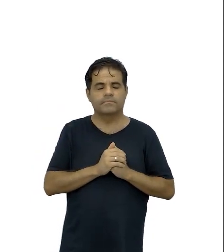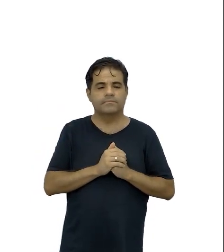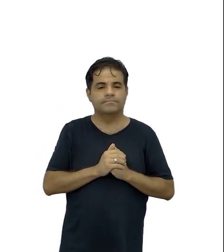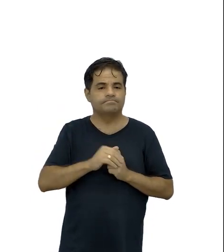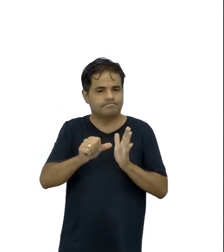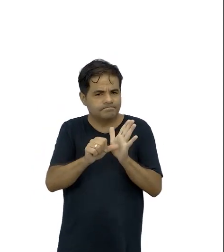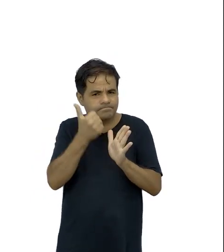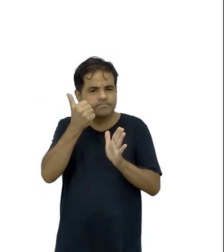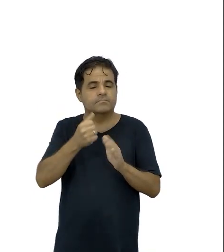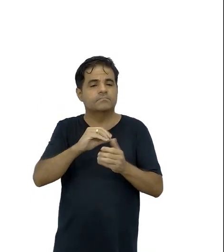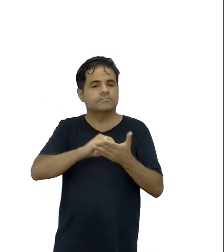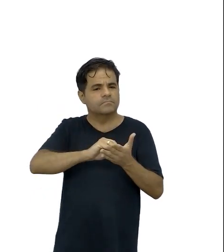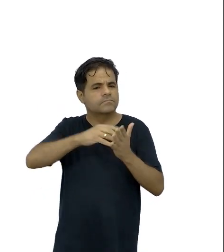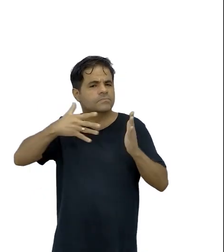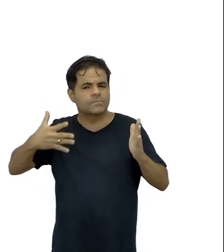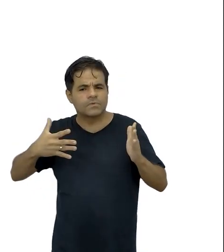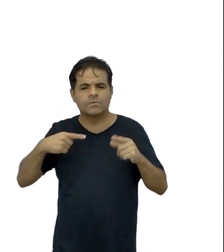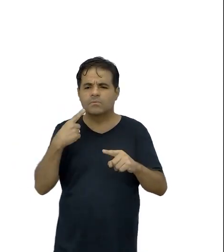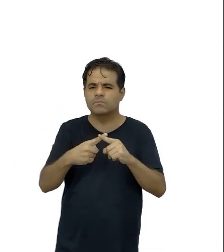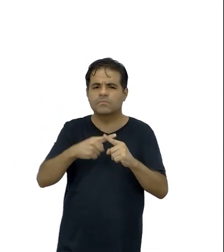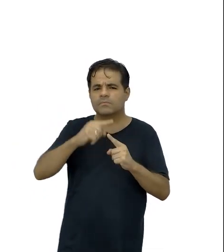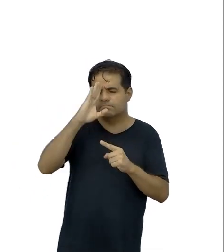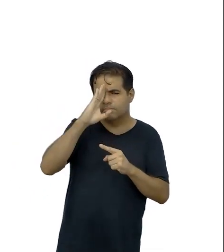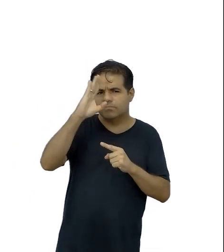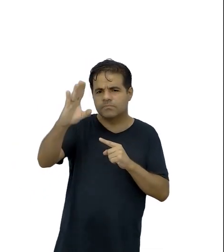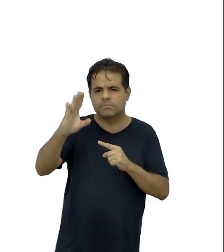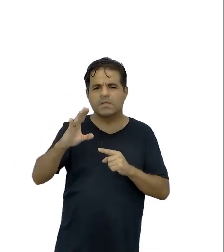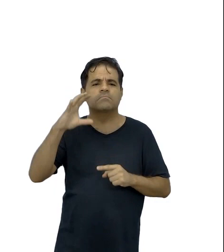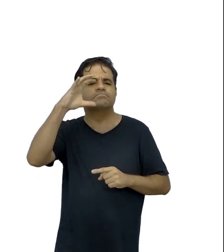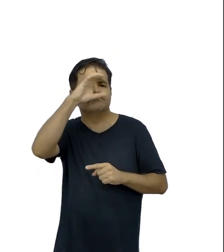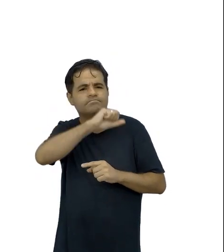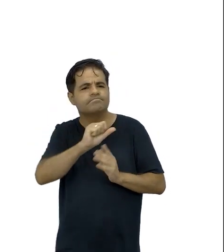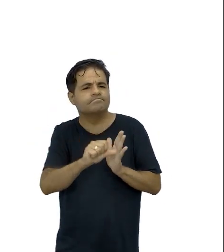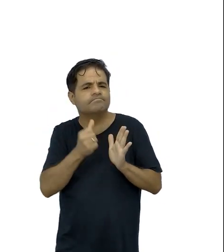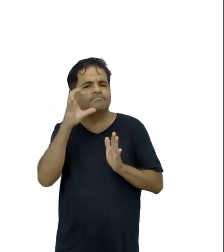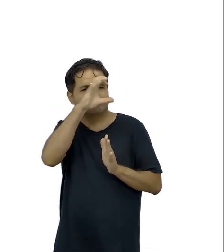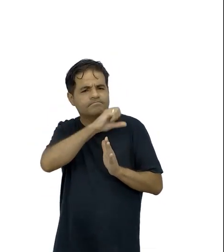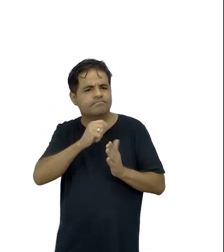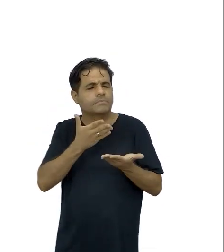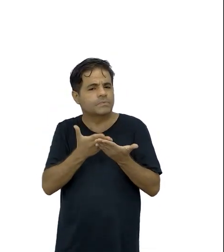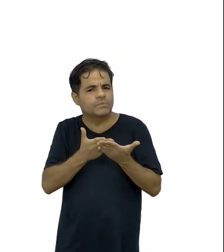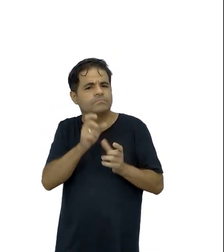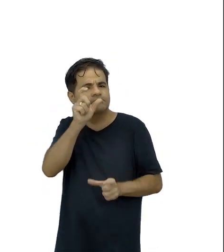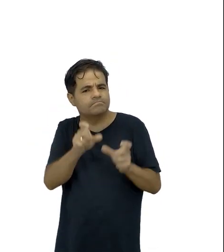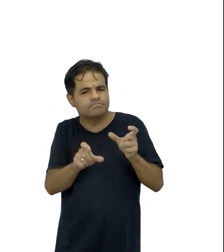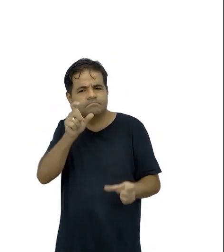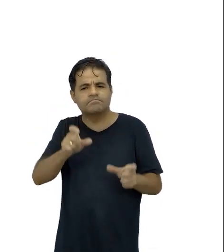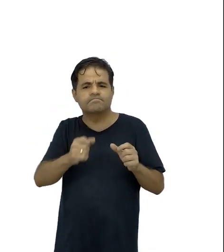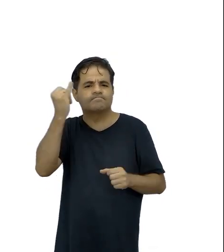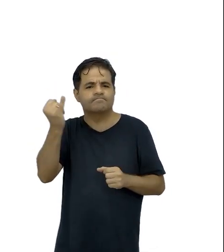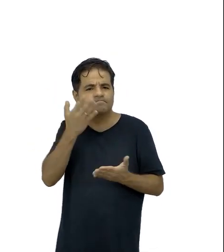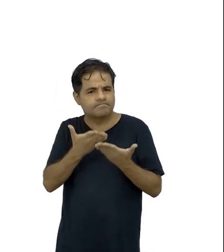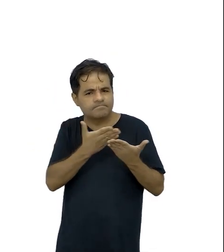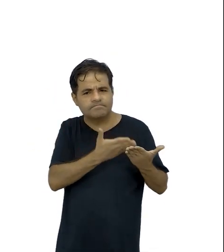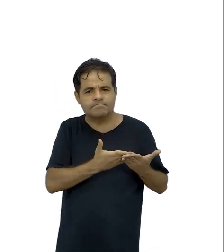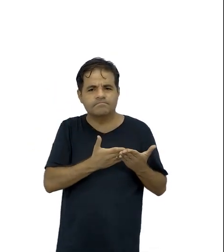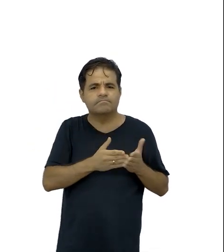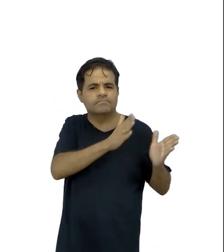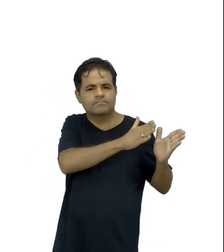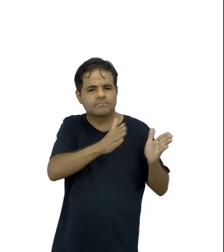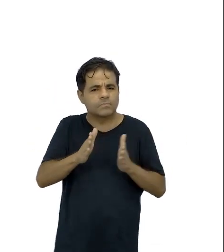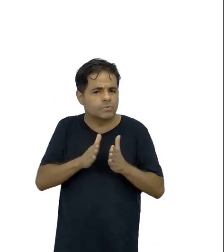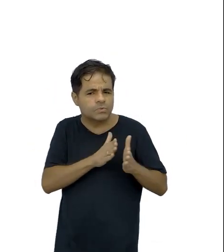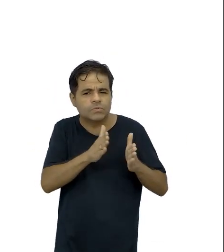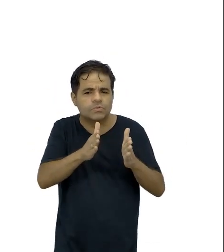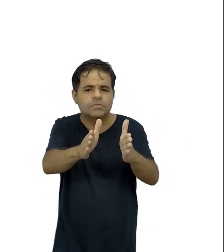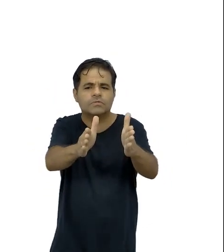Então, primeiro, currículo, por que priorizar? Aprender aquilo que é essencial para o estudante, a seguir sua